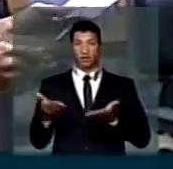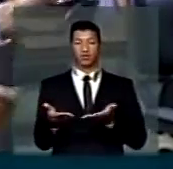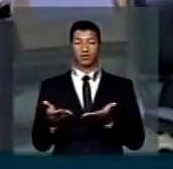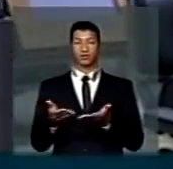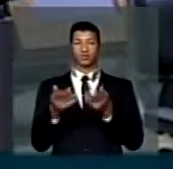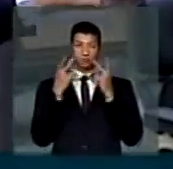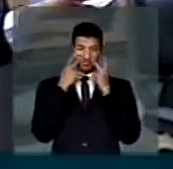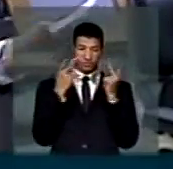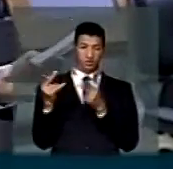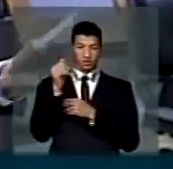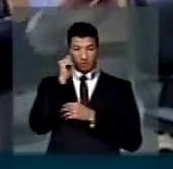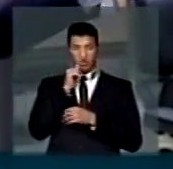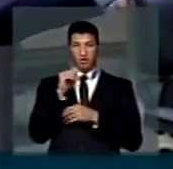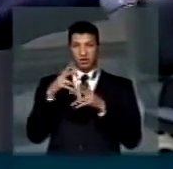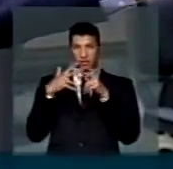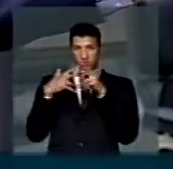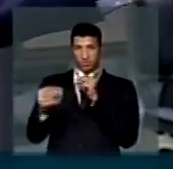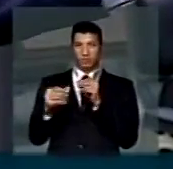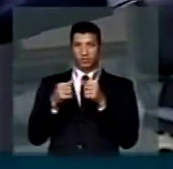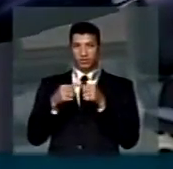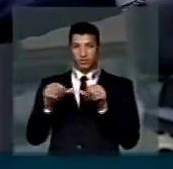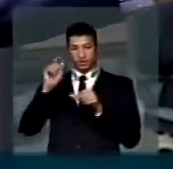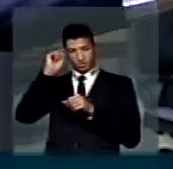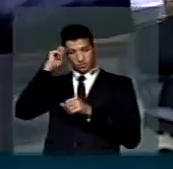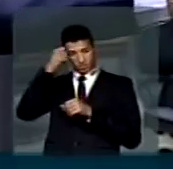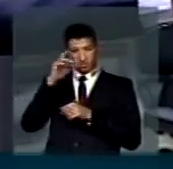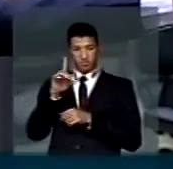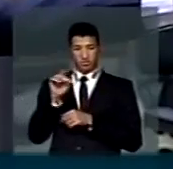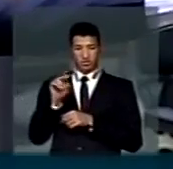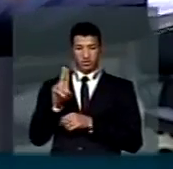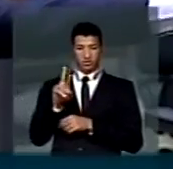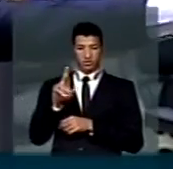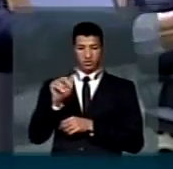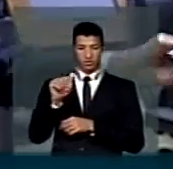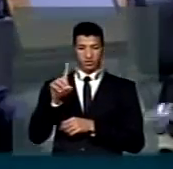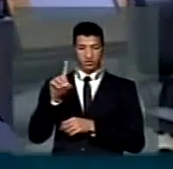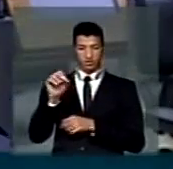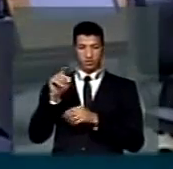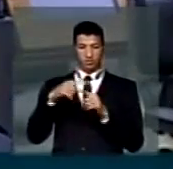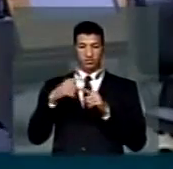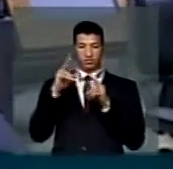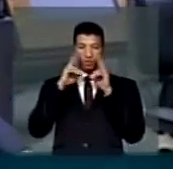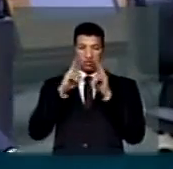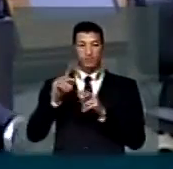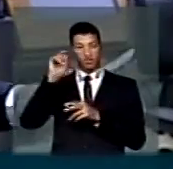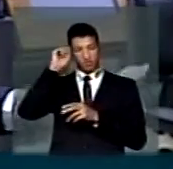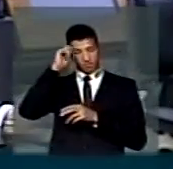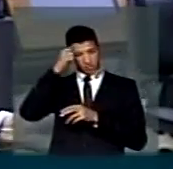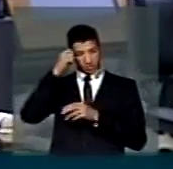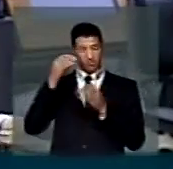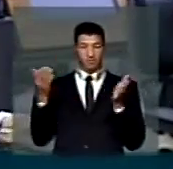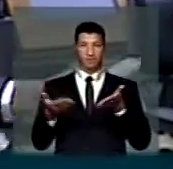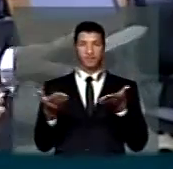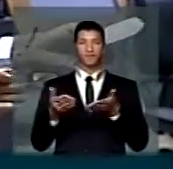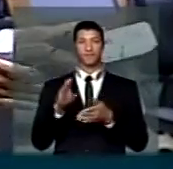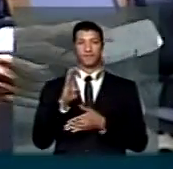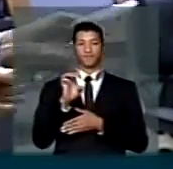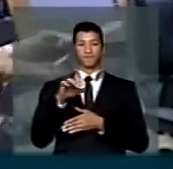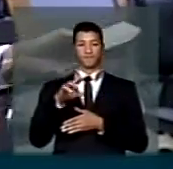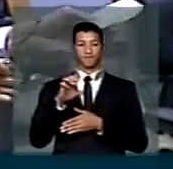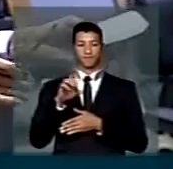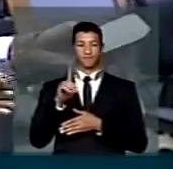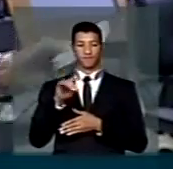agora essa fugitiva que está no quilombola do lado, porque pelo que eu vi dela, ela é uma negra. E agora a Edith da Silva,